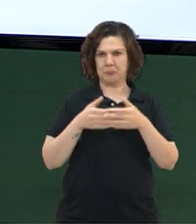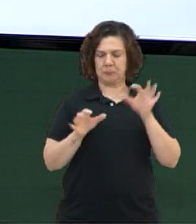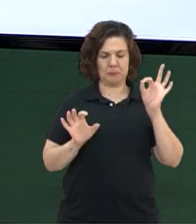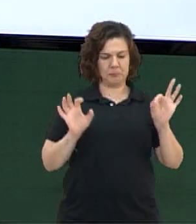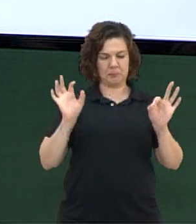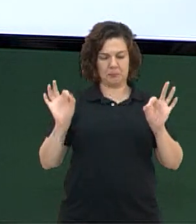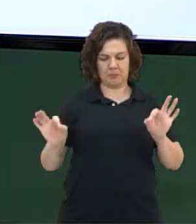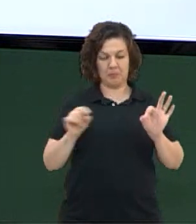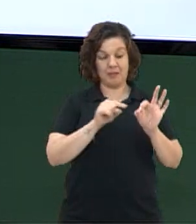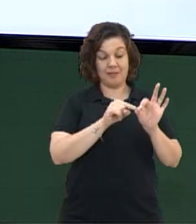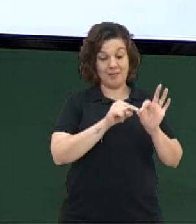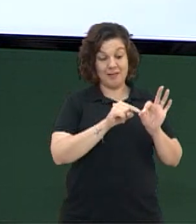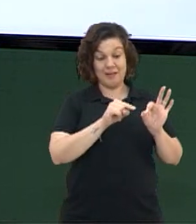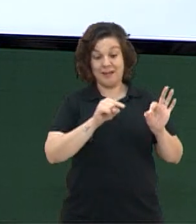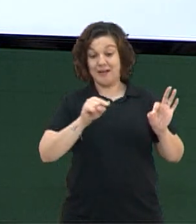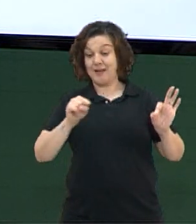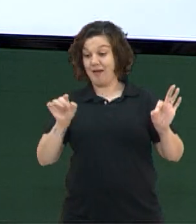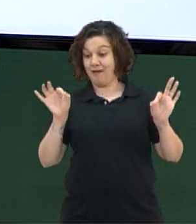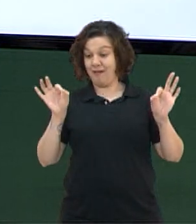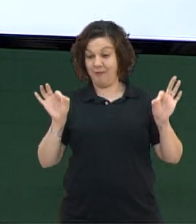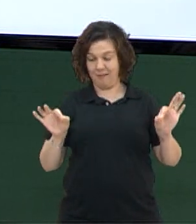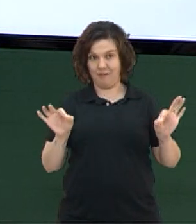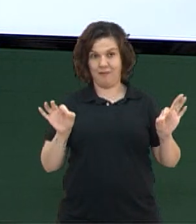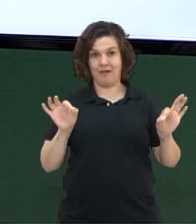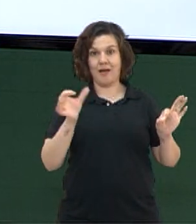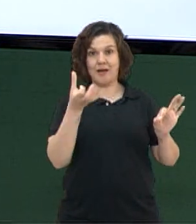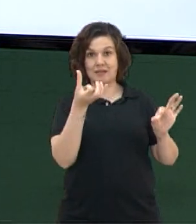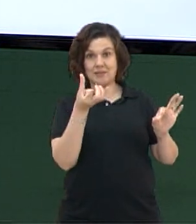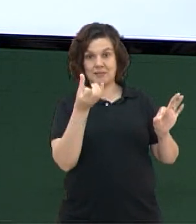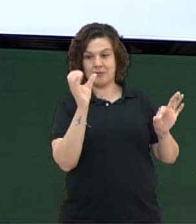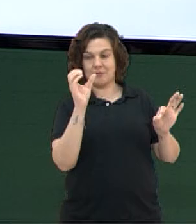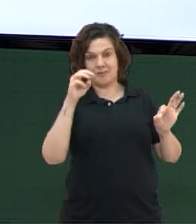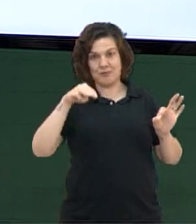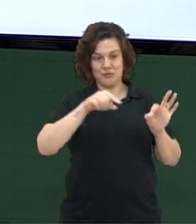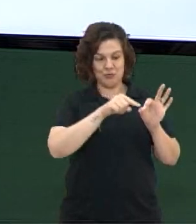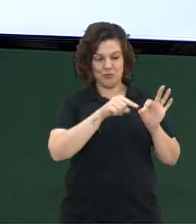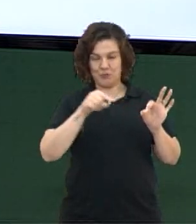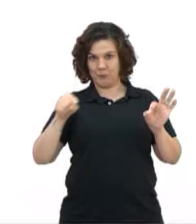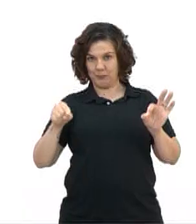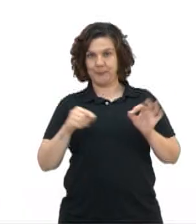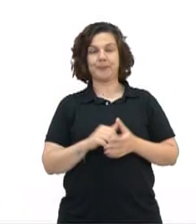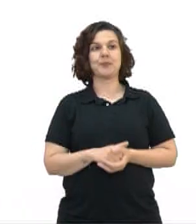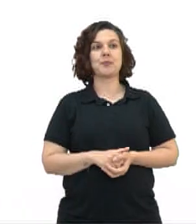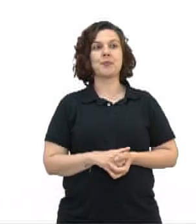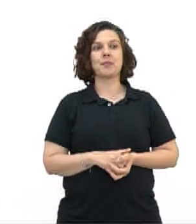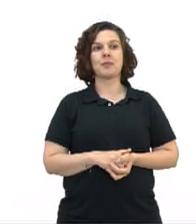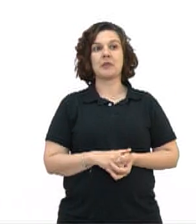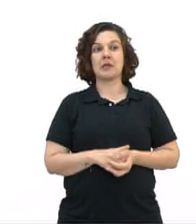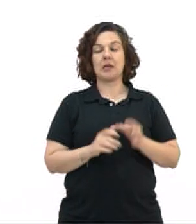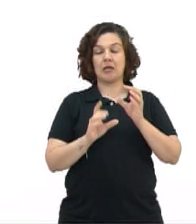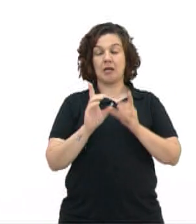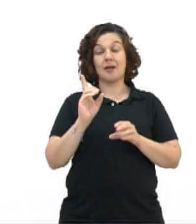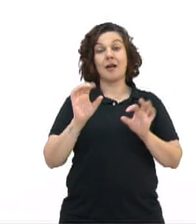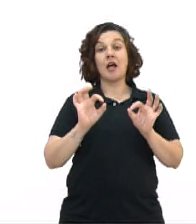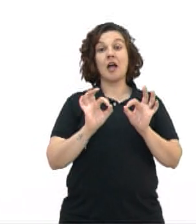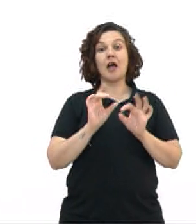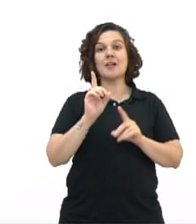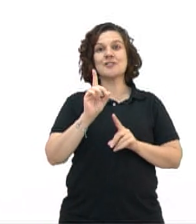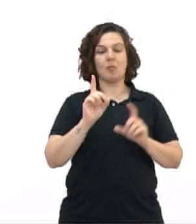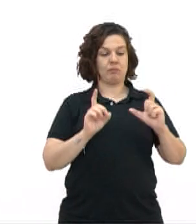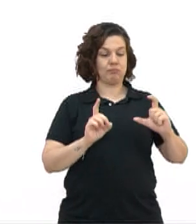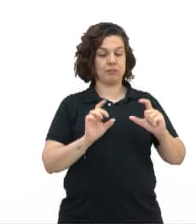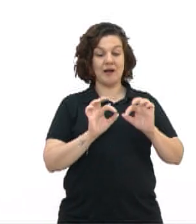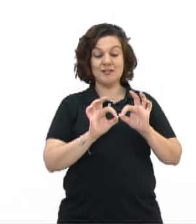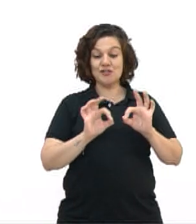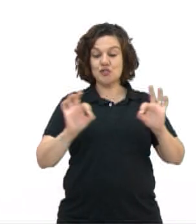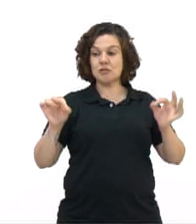em linha reta nós medimos no mapa e corresponde a 6 centímetros. O valor da distância real nós não temos.